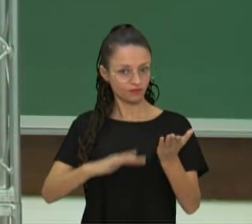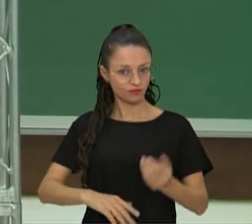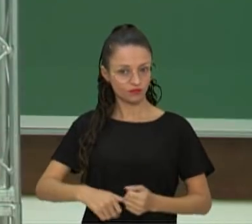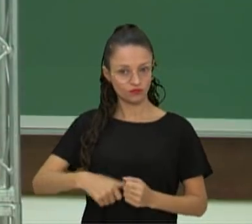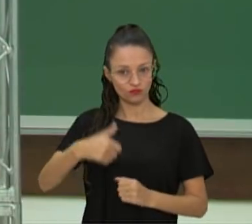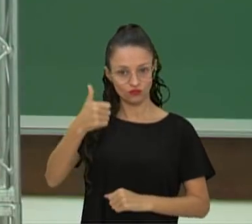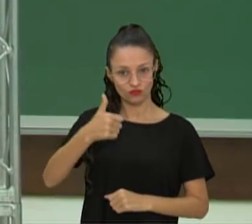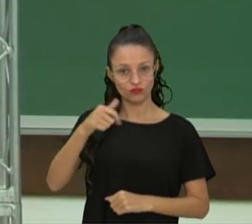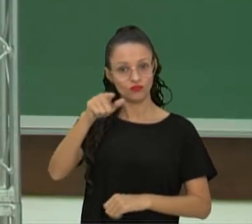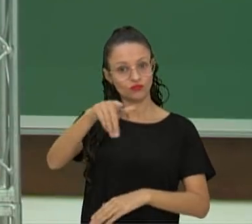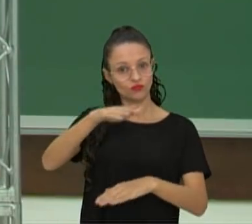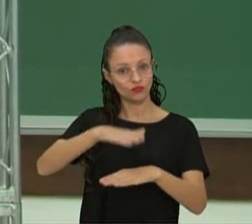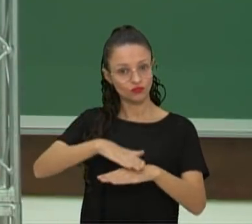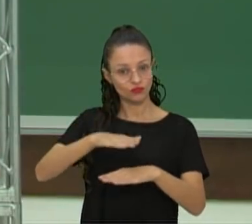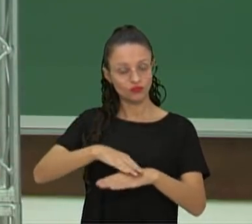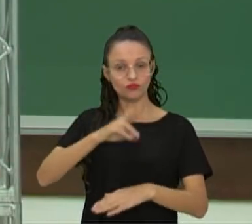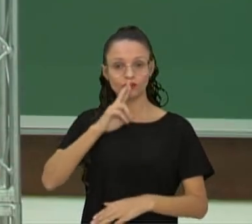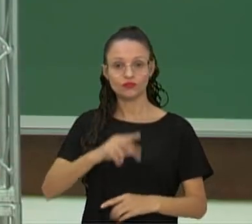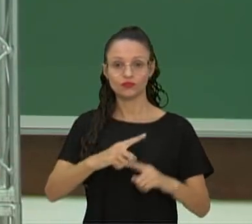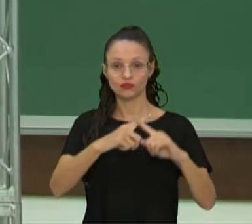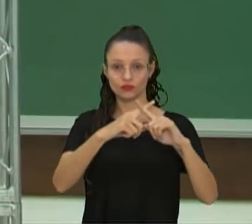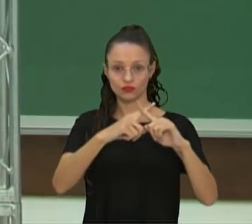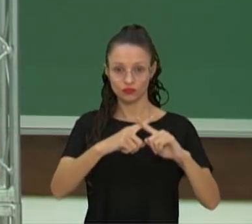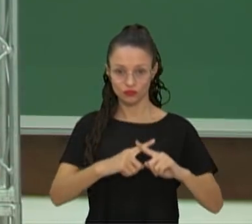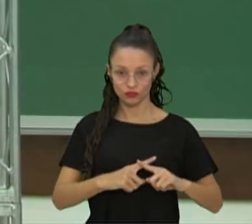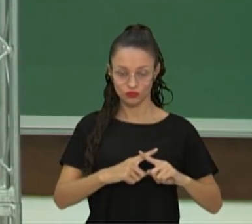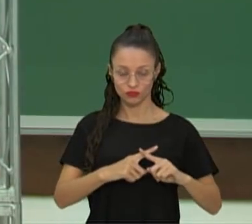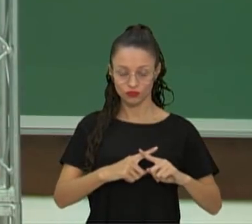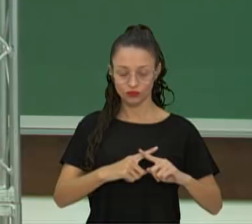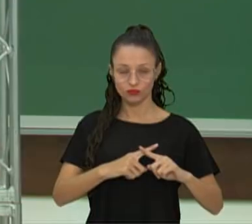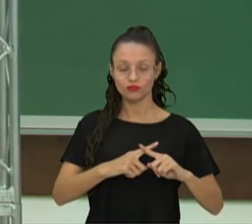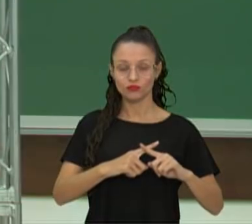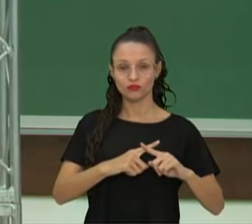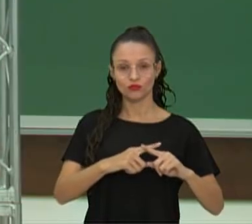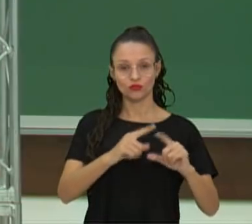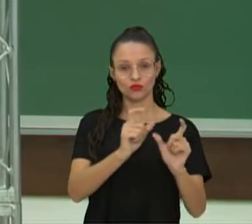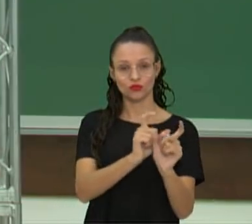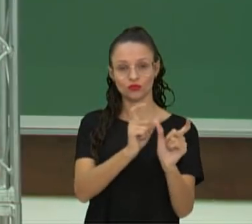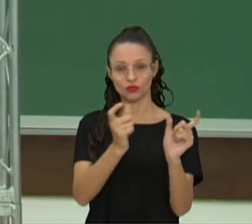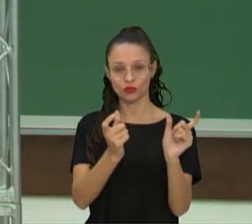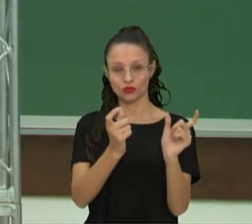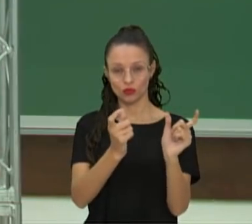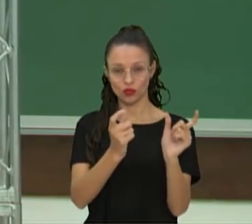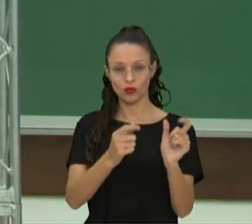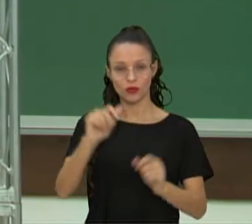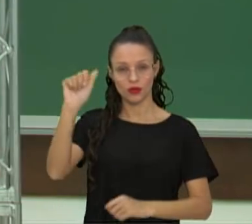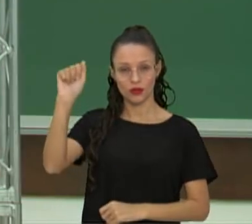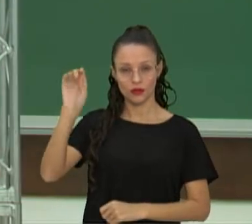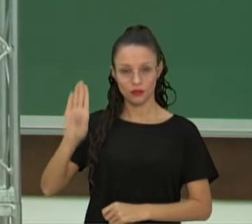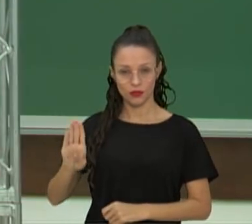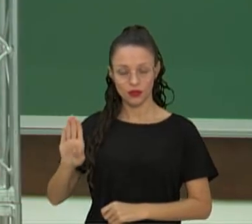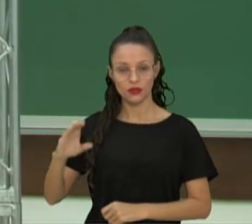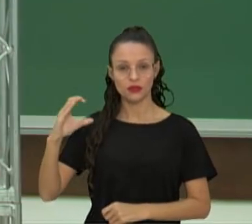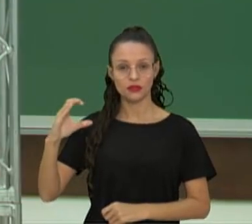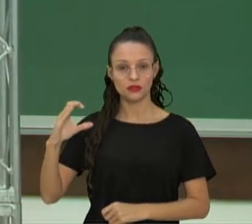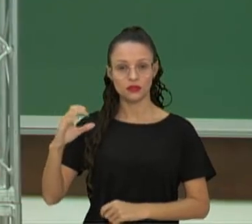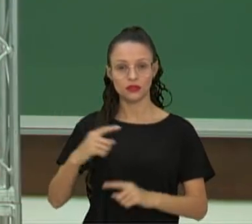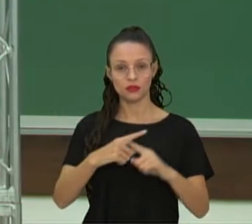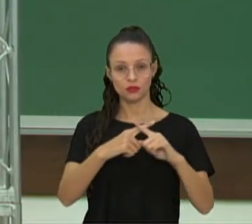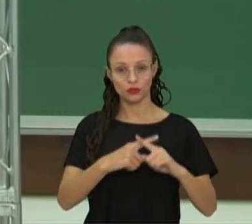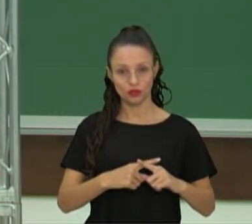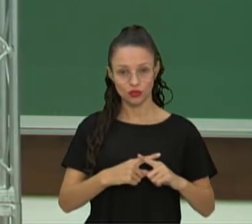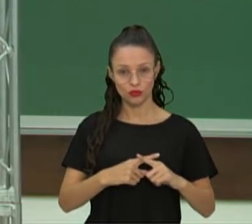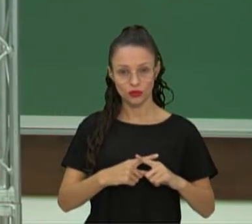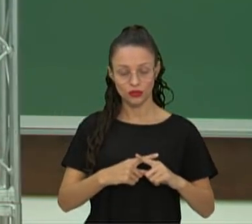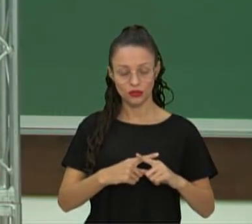esse exercício, que é uma multiplicação de monômios, né? Na letra A e na letra B, e na letra C a multiplicação de um monômio